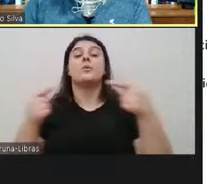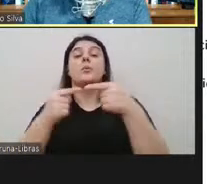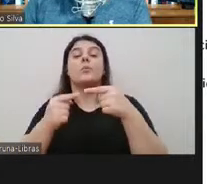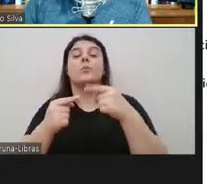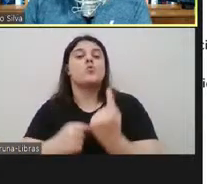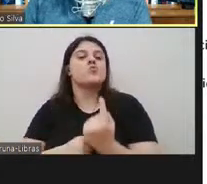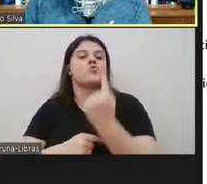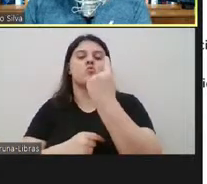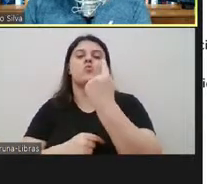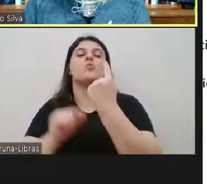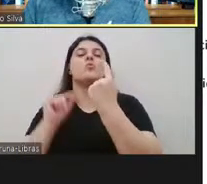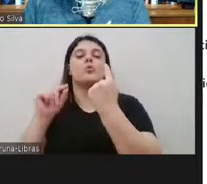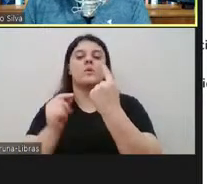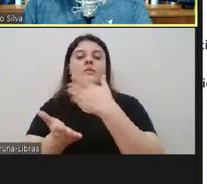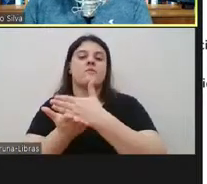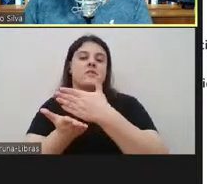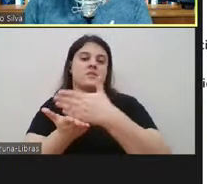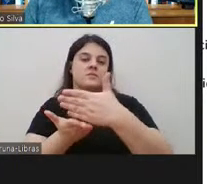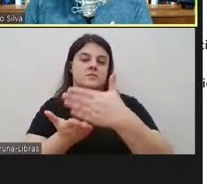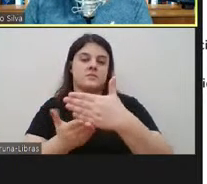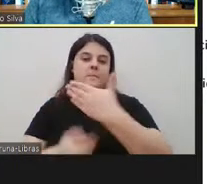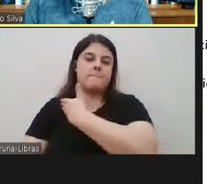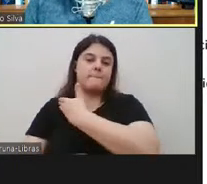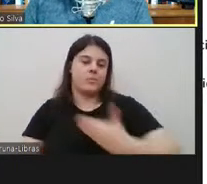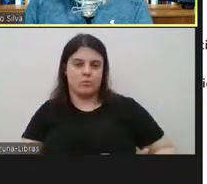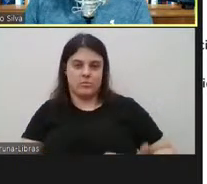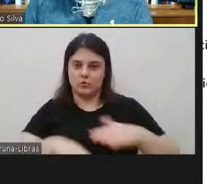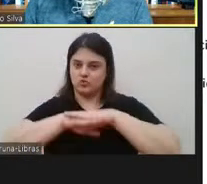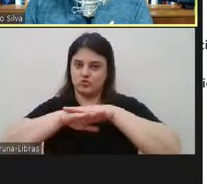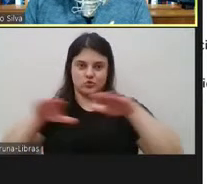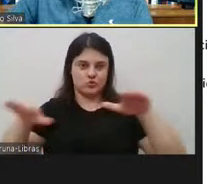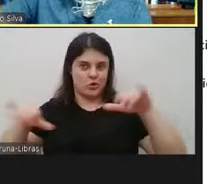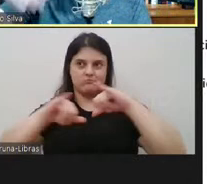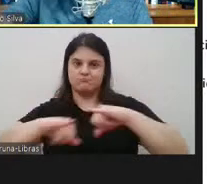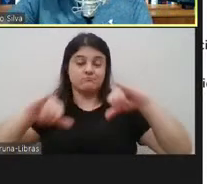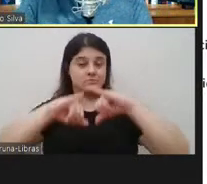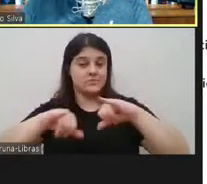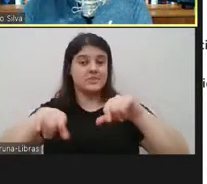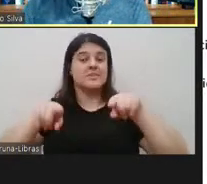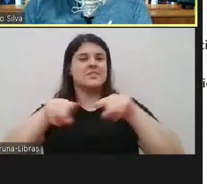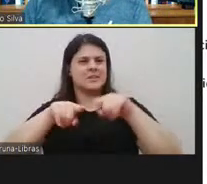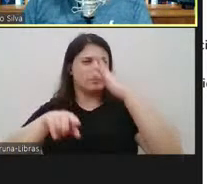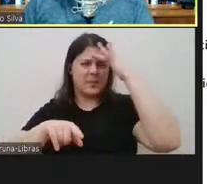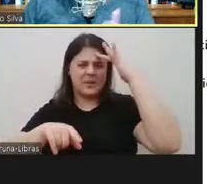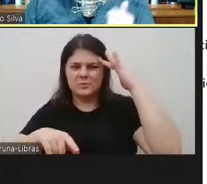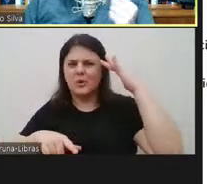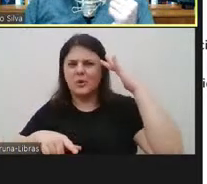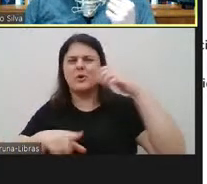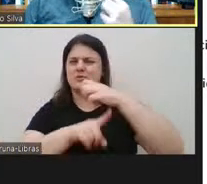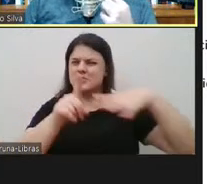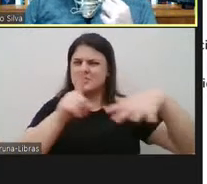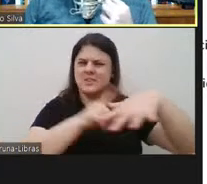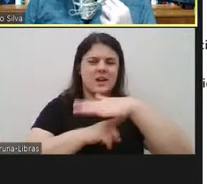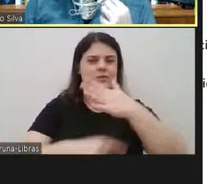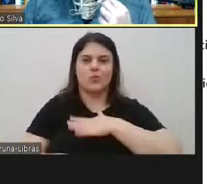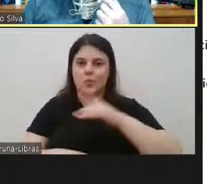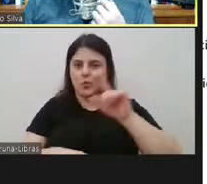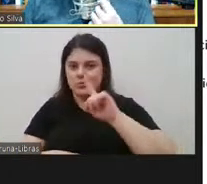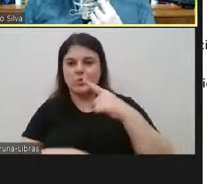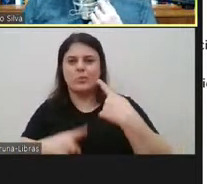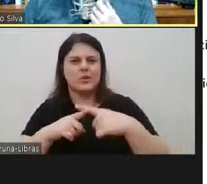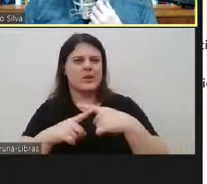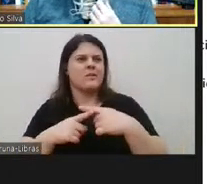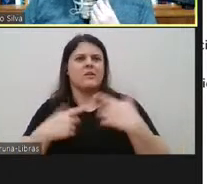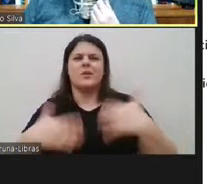estabelecido única e exclusivamente o financiamento público né de campanhas que foi também muito criticado por parte da sociedade em virtude